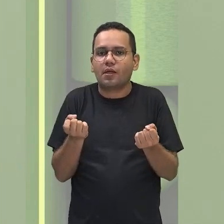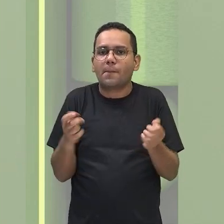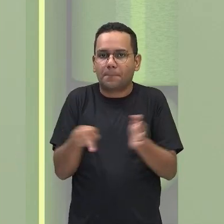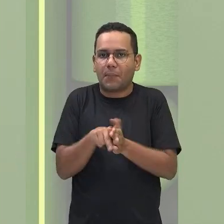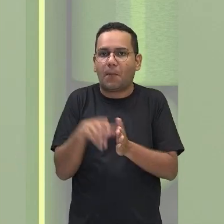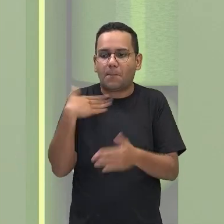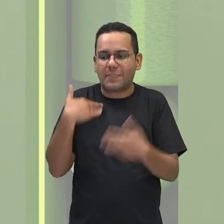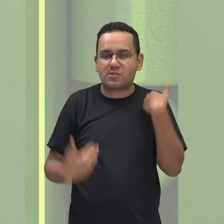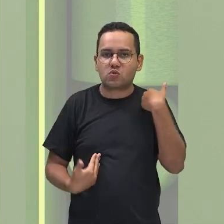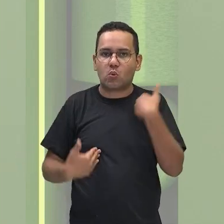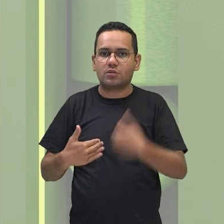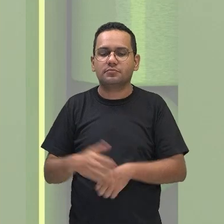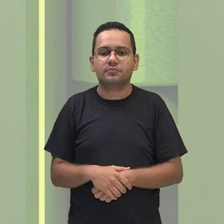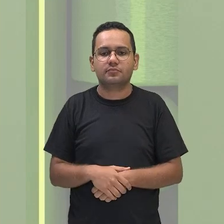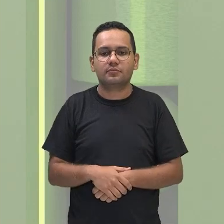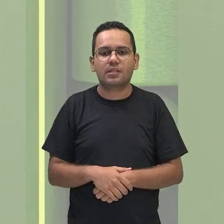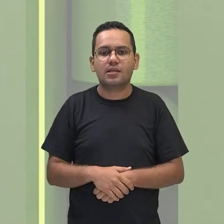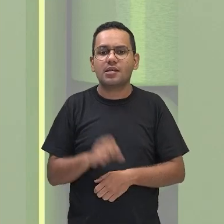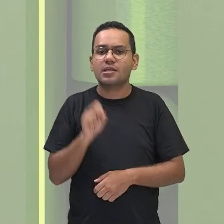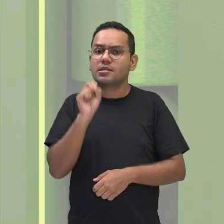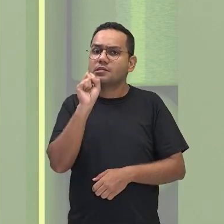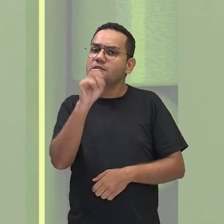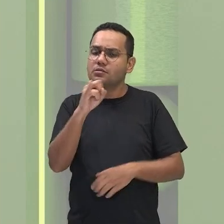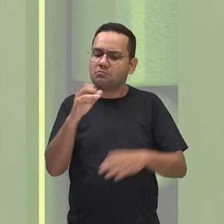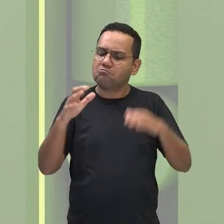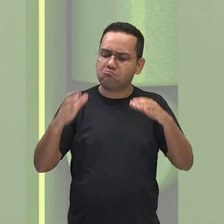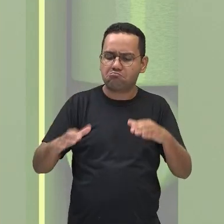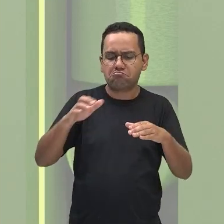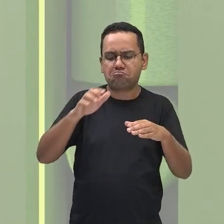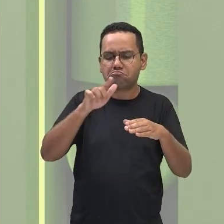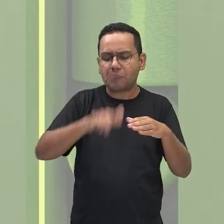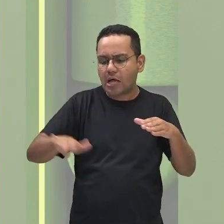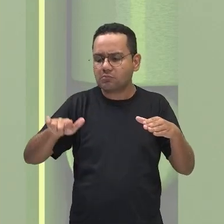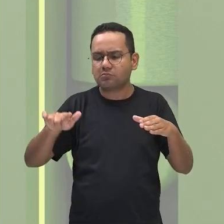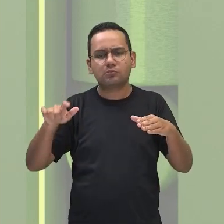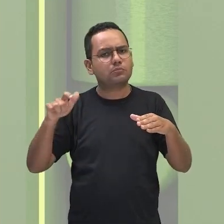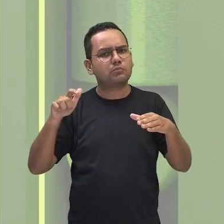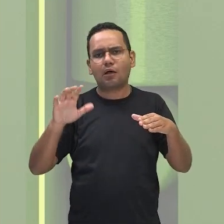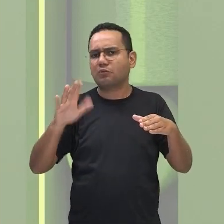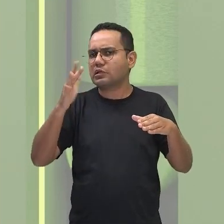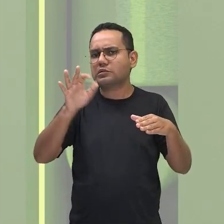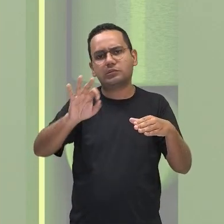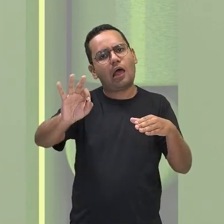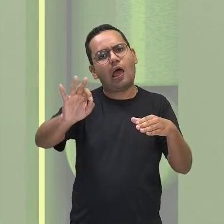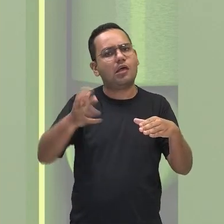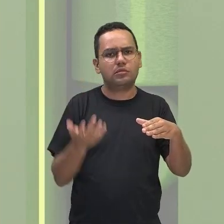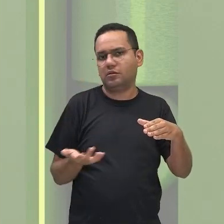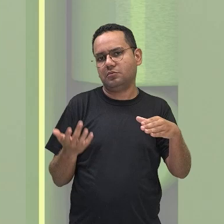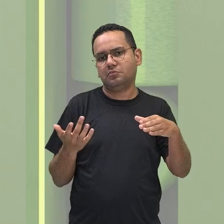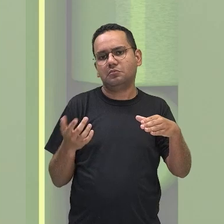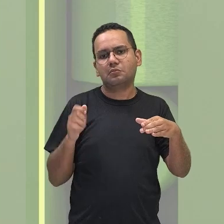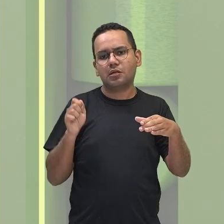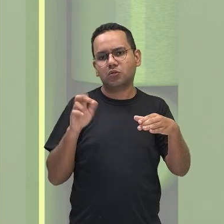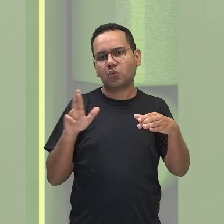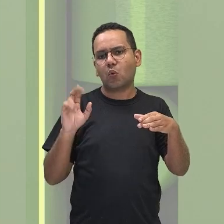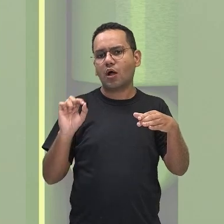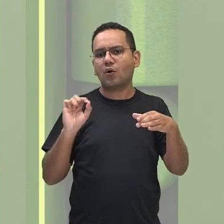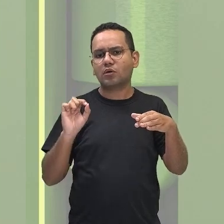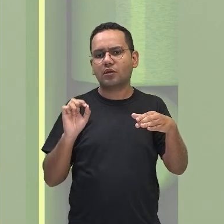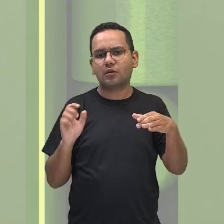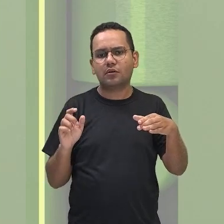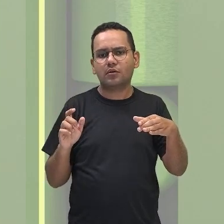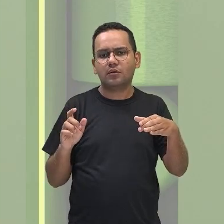na banheira. Se a banheira estiver vazia, não vai acontecer nada, nada vai ser derramado. Somente o ar que estiver dentro dela que vai